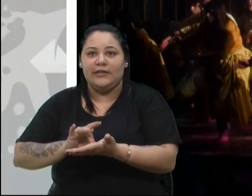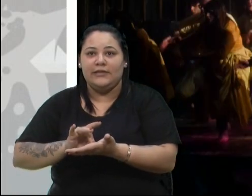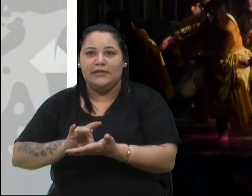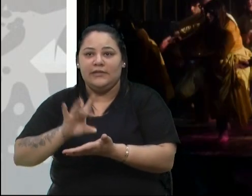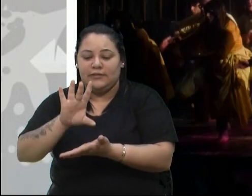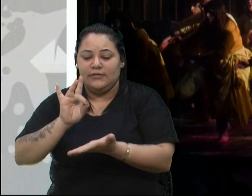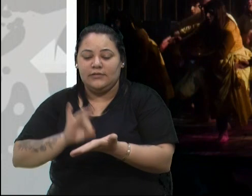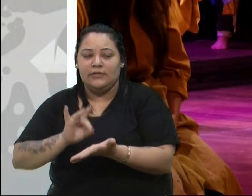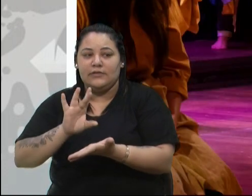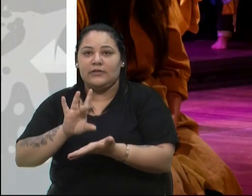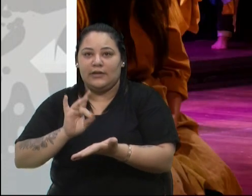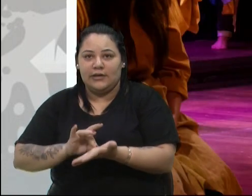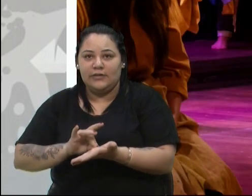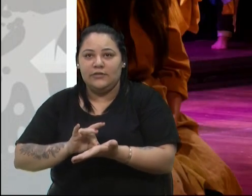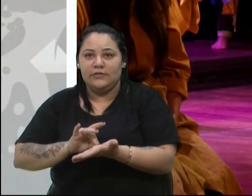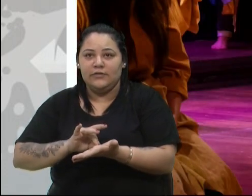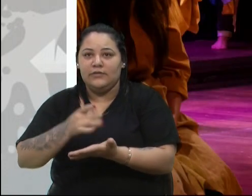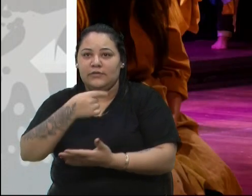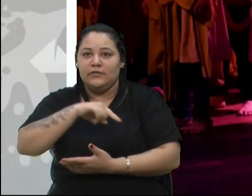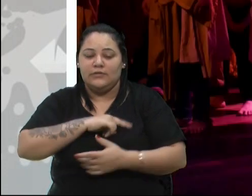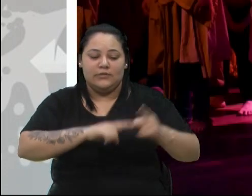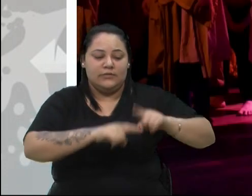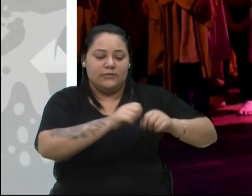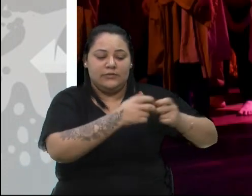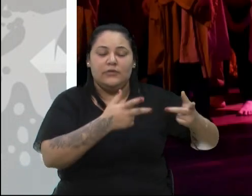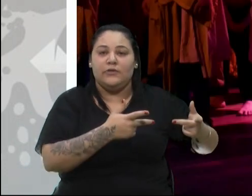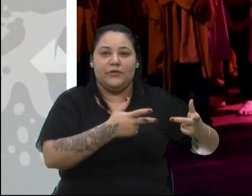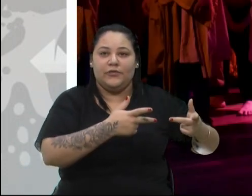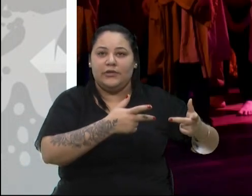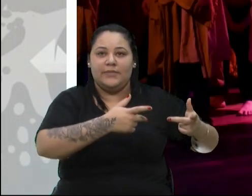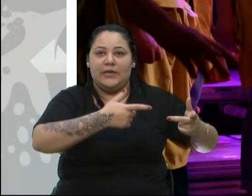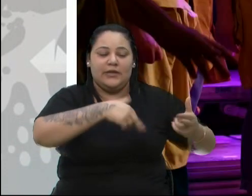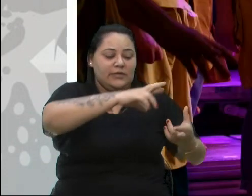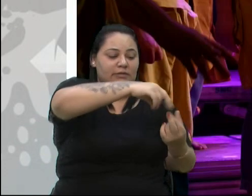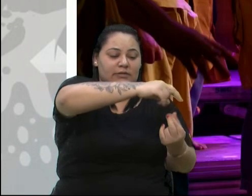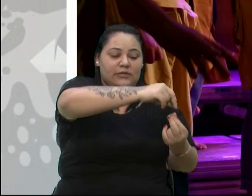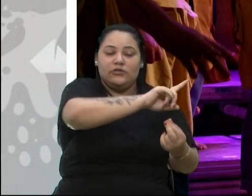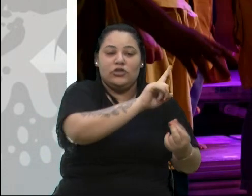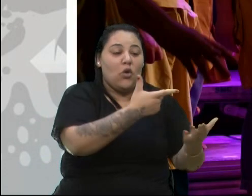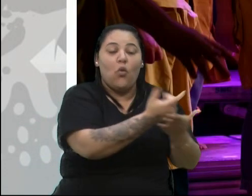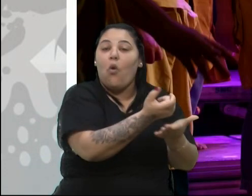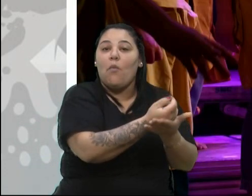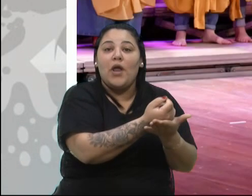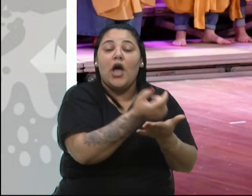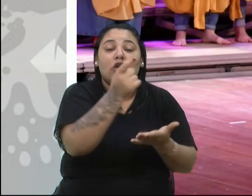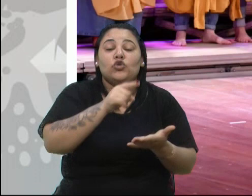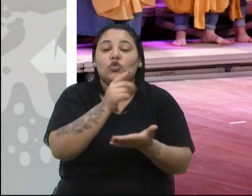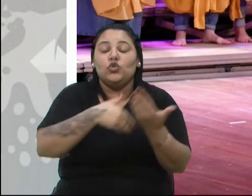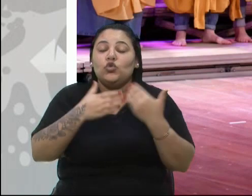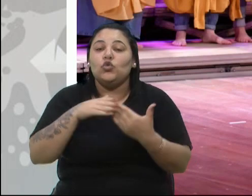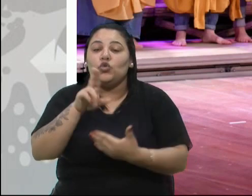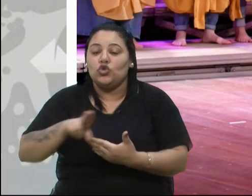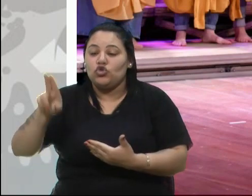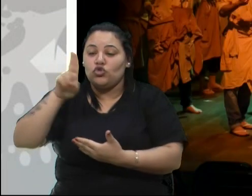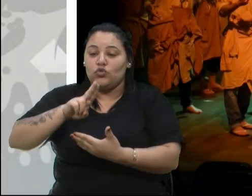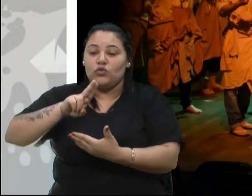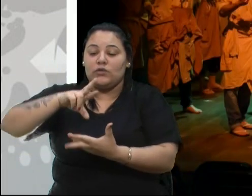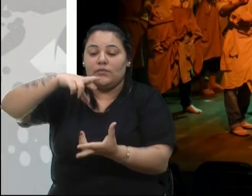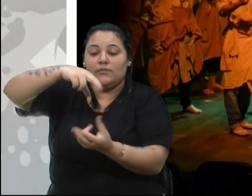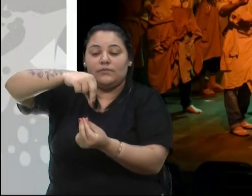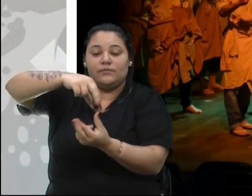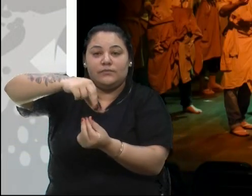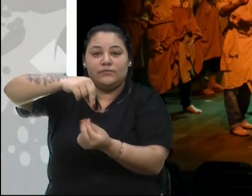utilizando materiais descartáveis de roupa, não compramos material novo, a gente reaproveitou e ressignificou